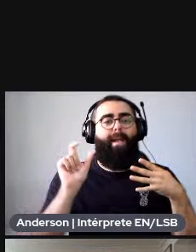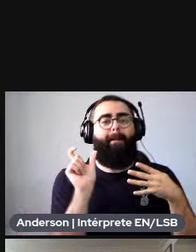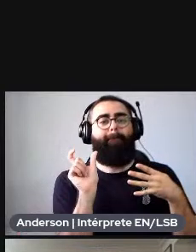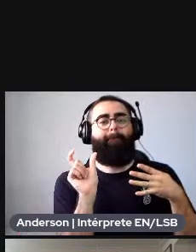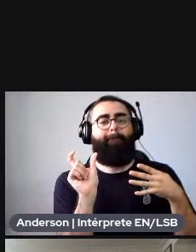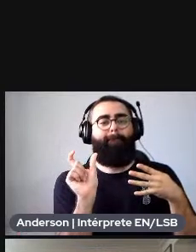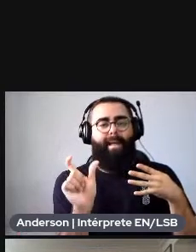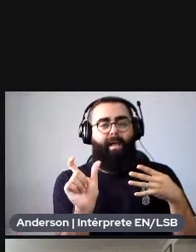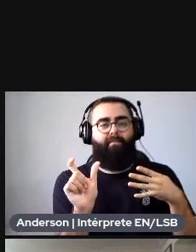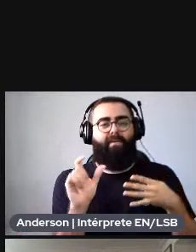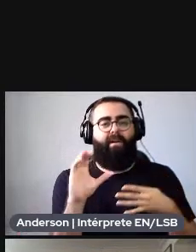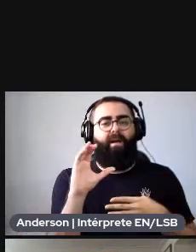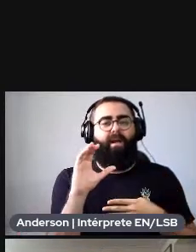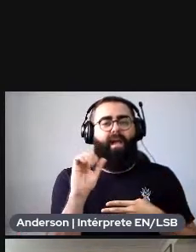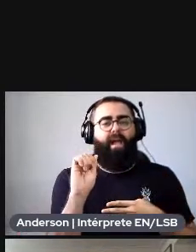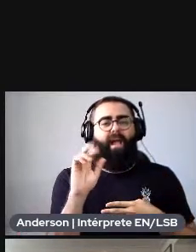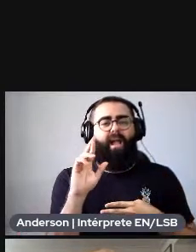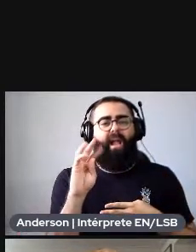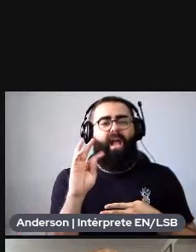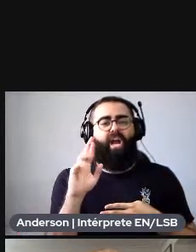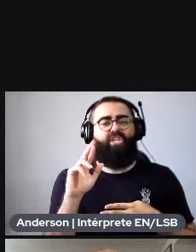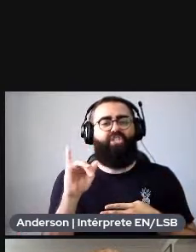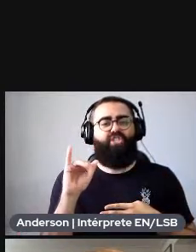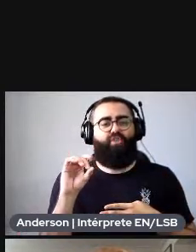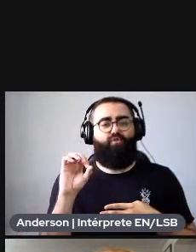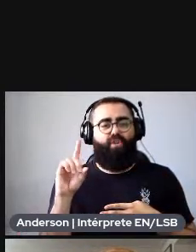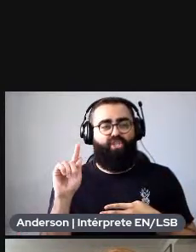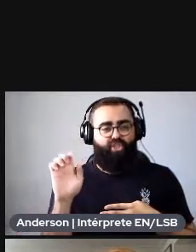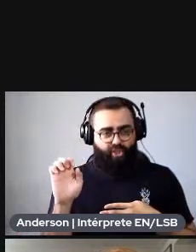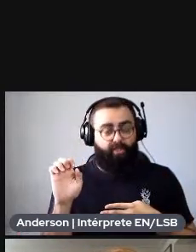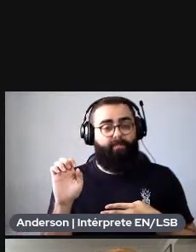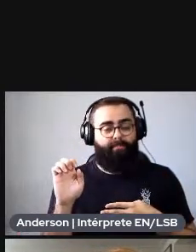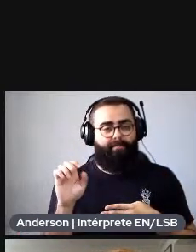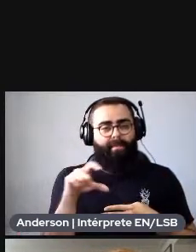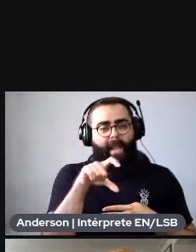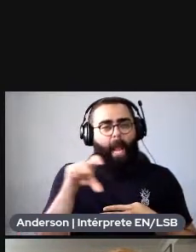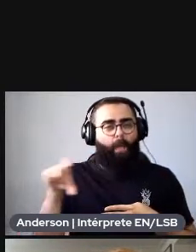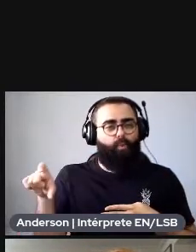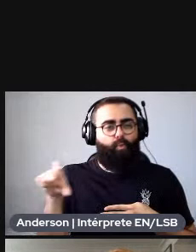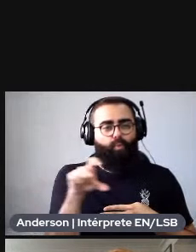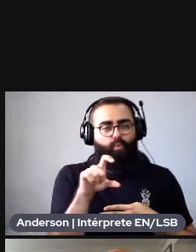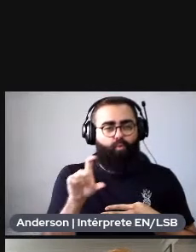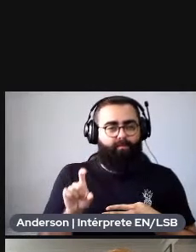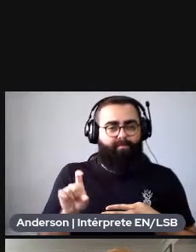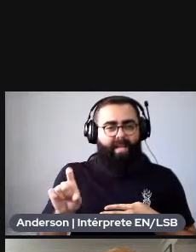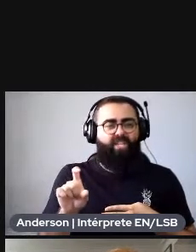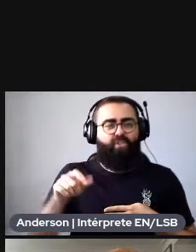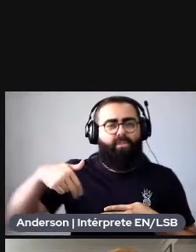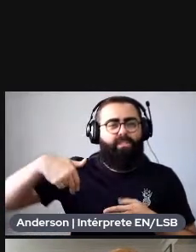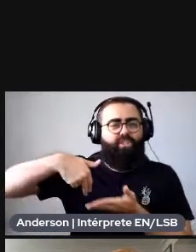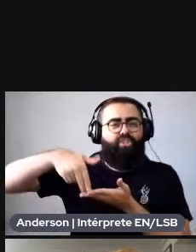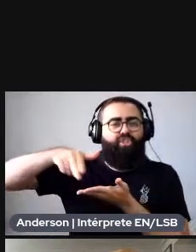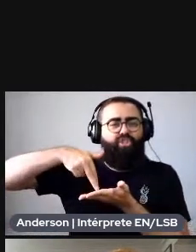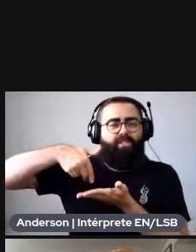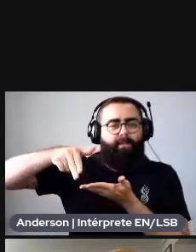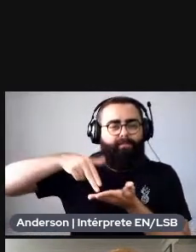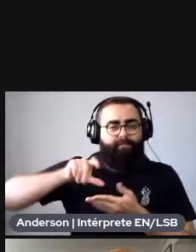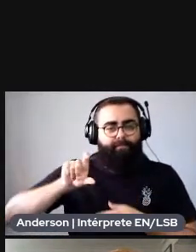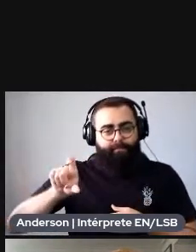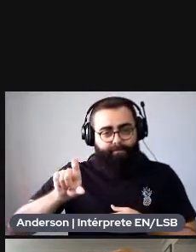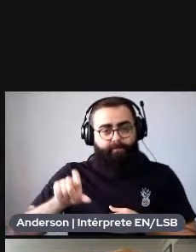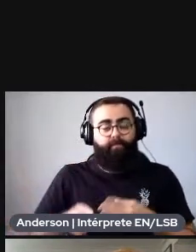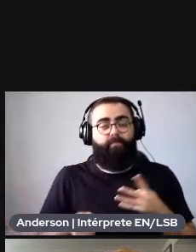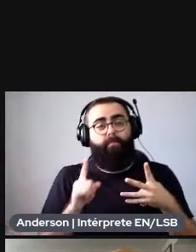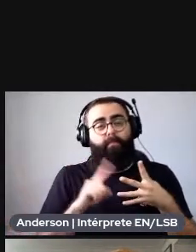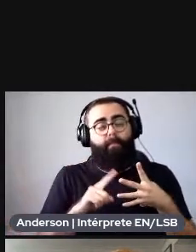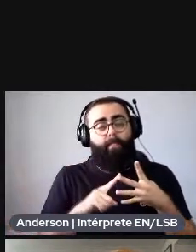palavras, ou seja, 8,2% do texto. No texto 2, o segundo texto em